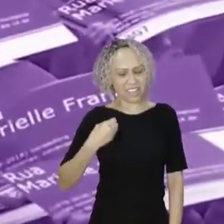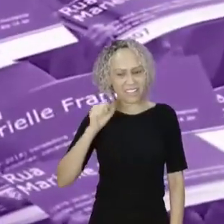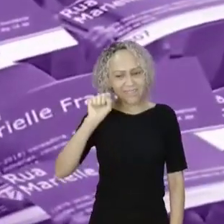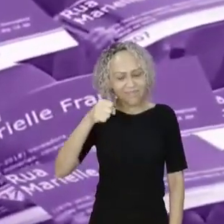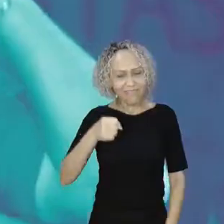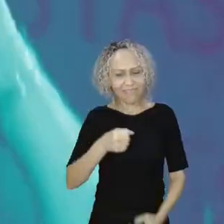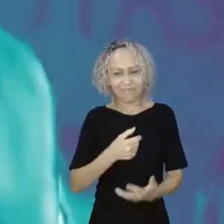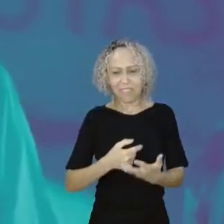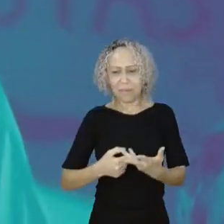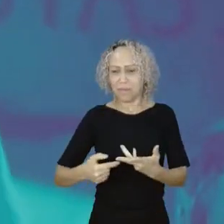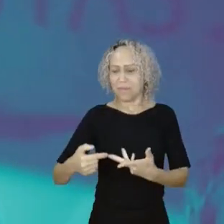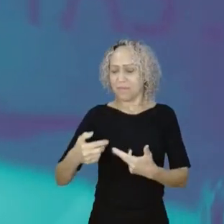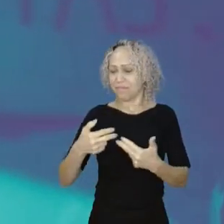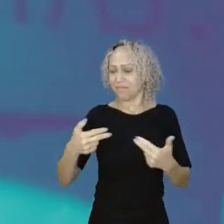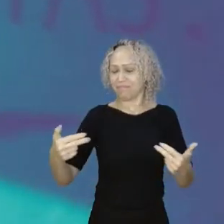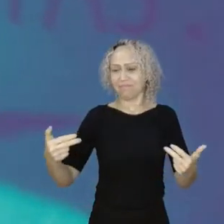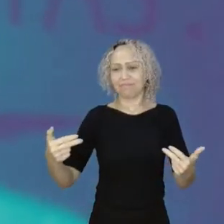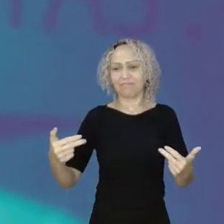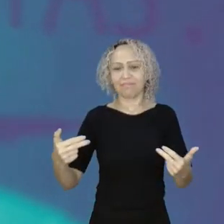acontecer.